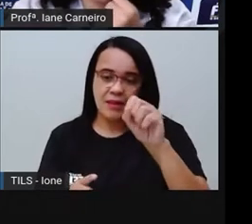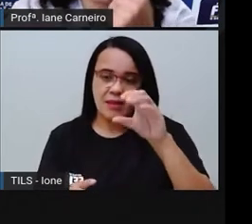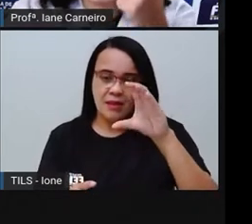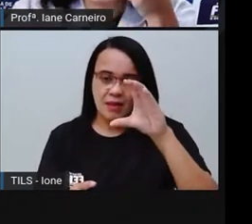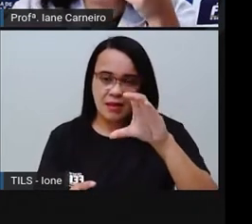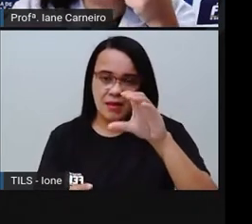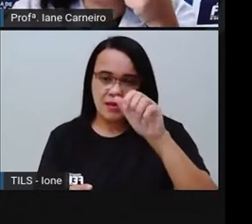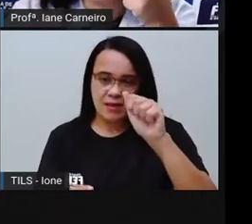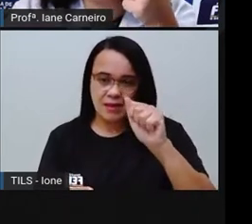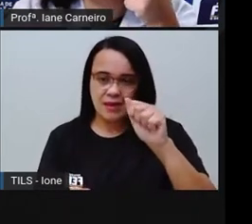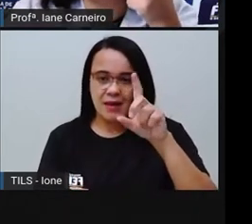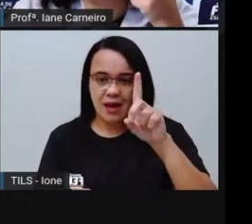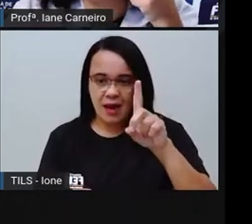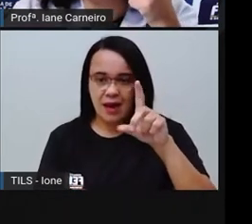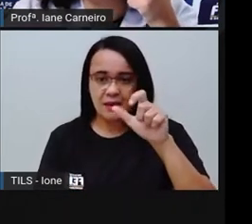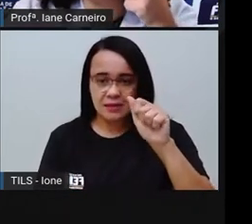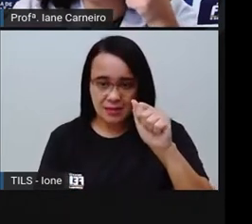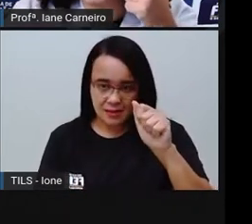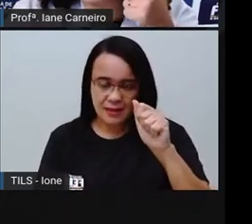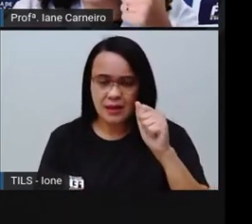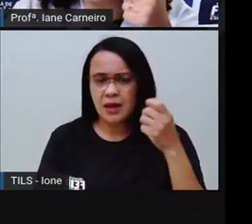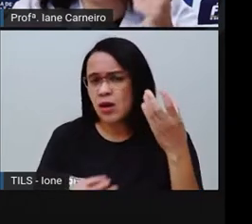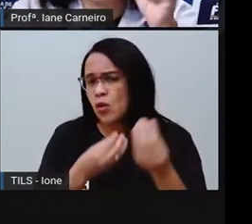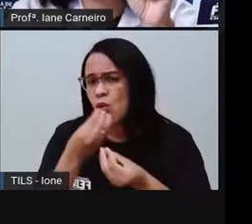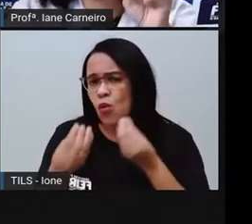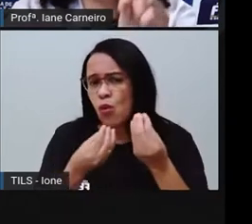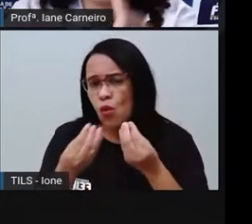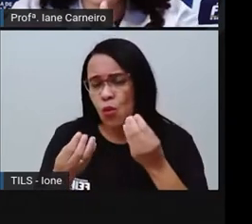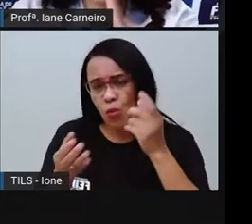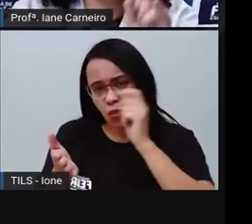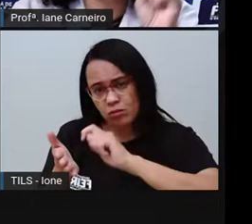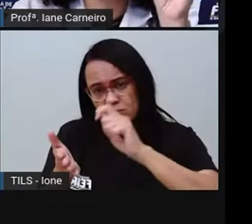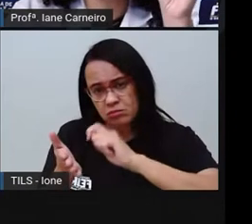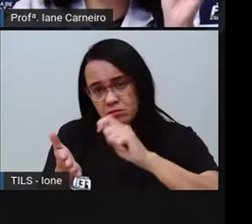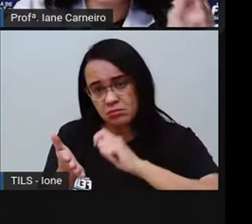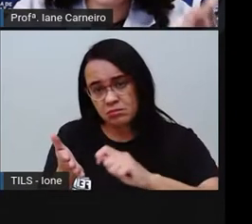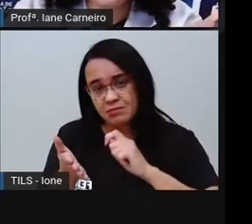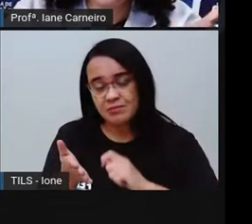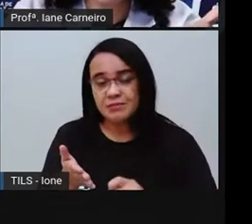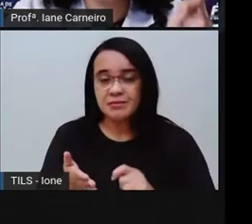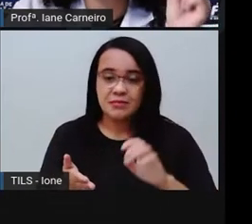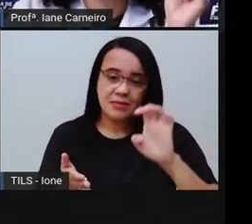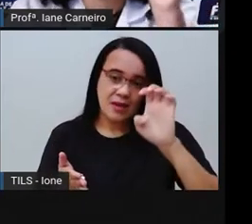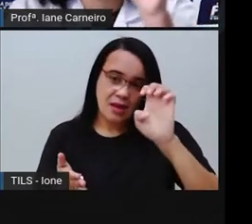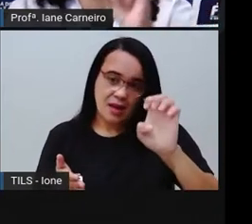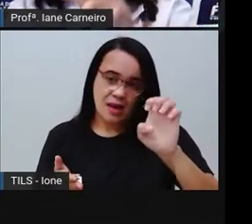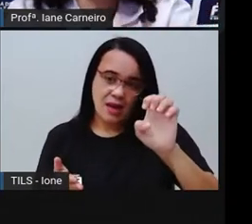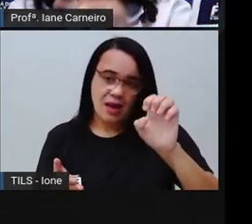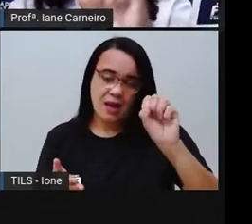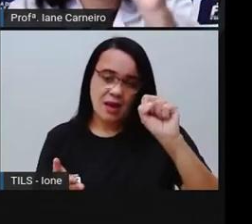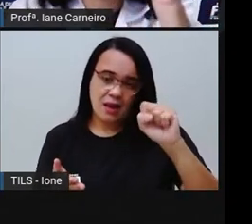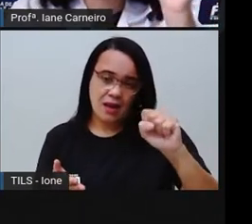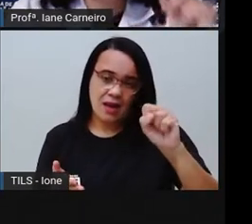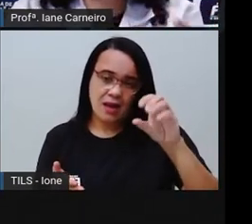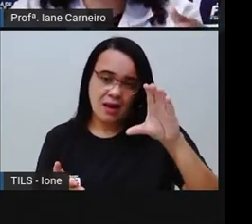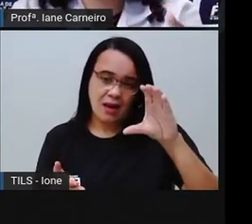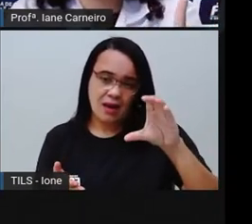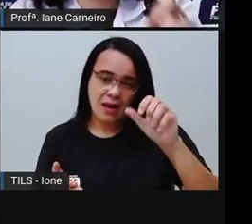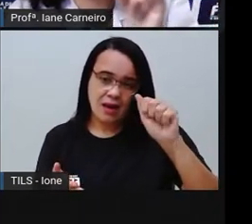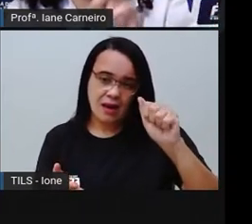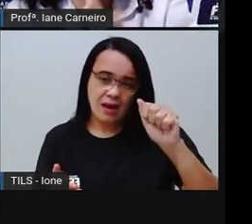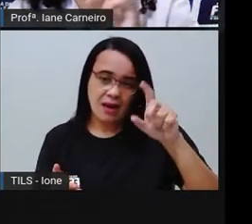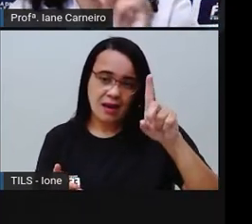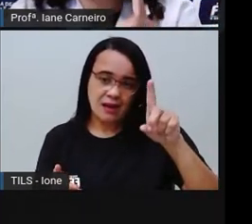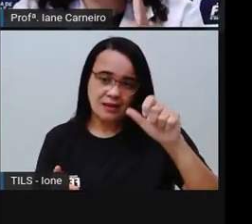e o ex como é que se escreve o som do ex a letra e e a letra sim né é isca